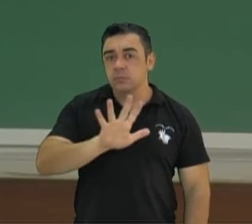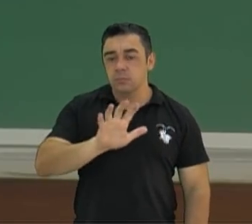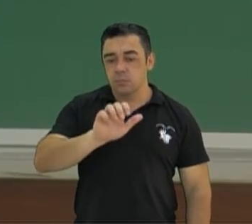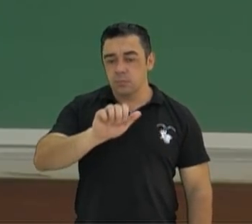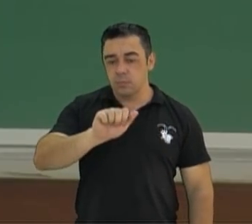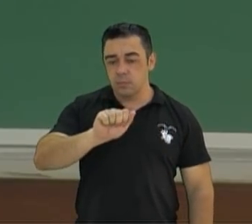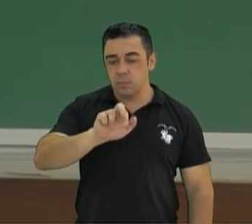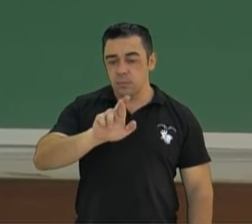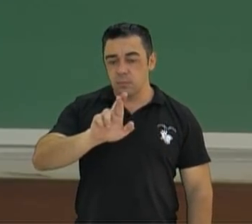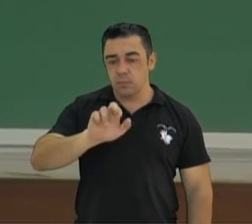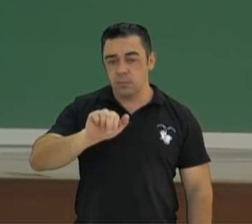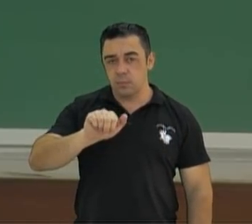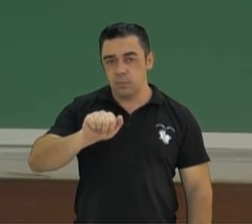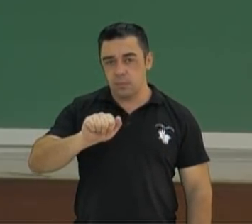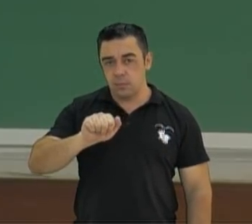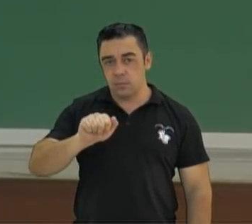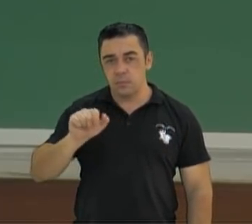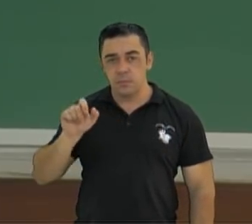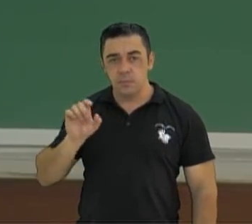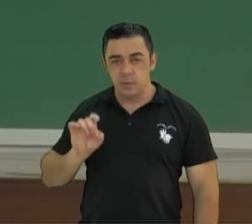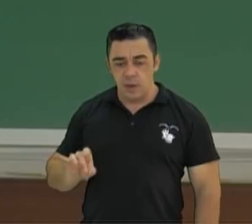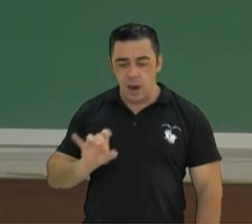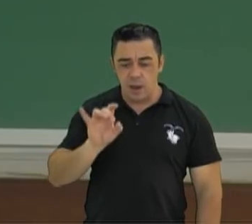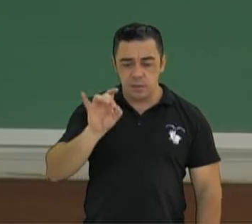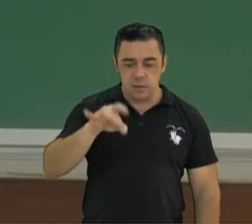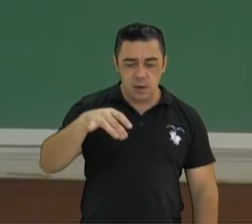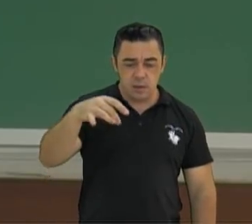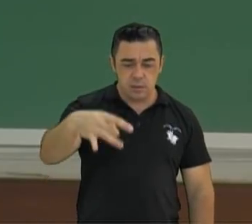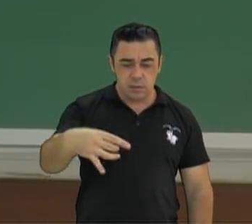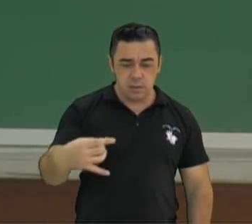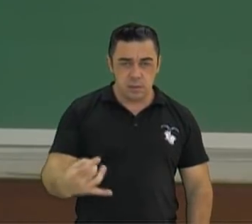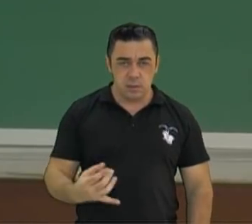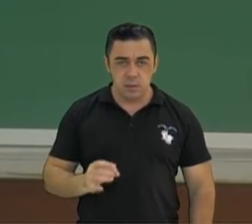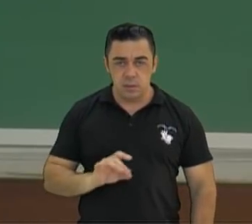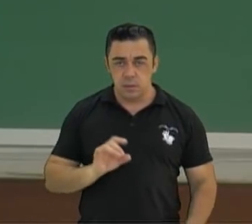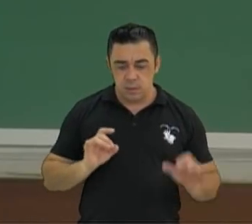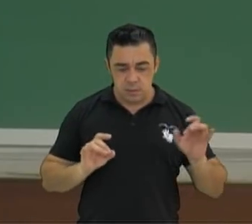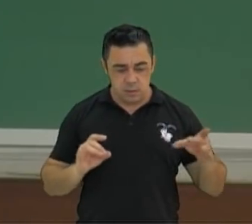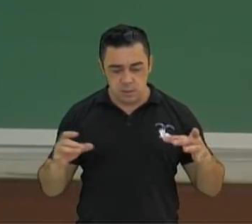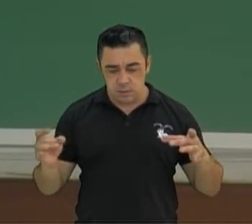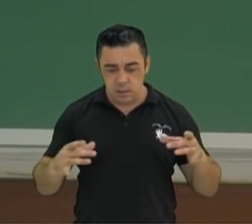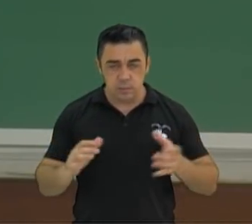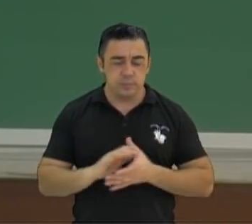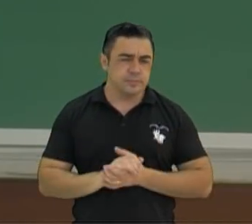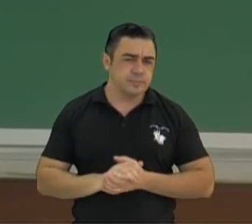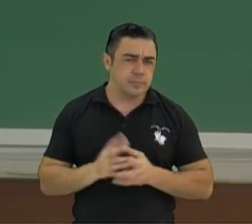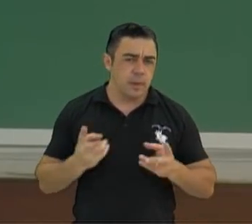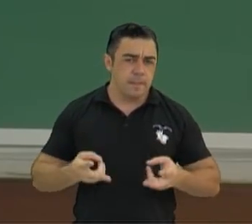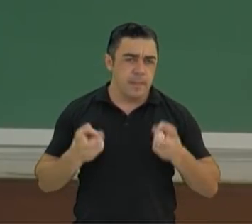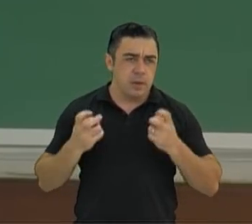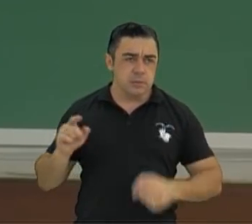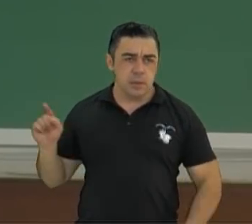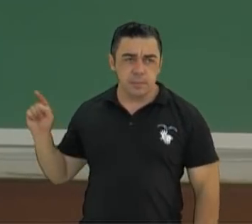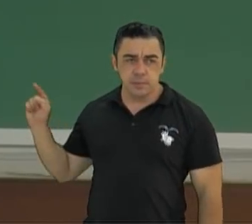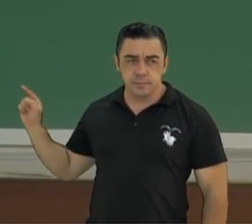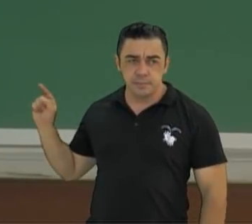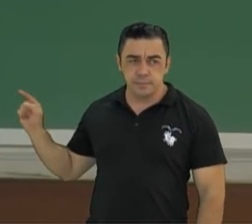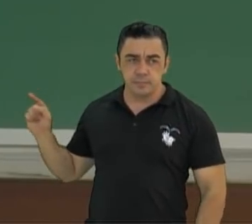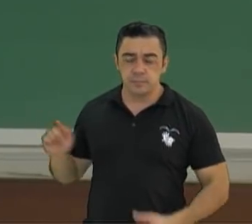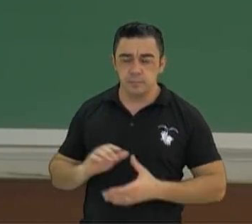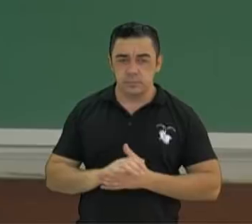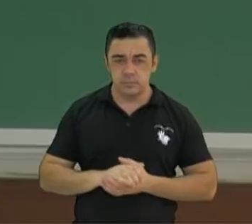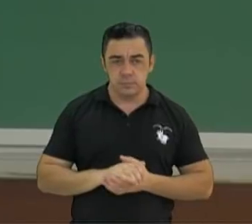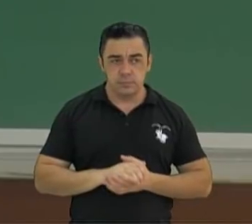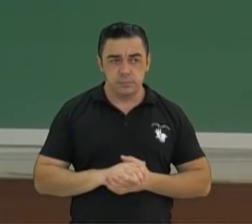assim, prof? A área de cada um desses lados aqui. Observe a figura. Na figura nós